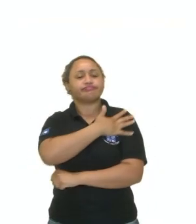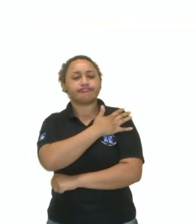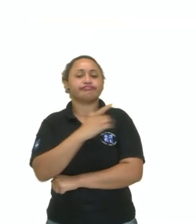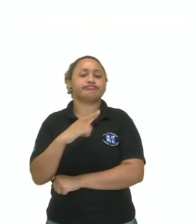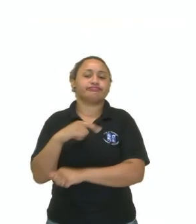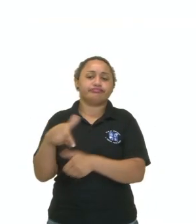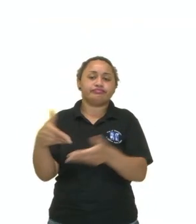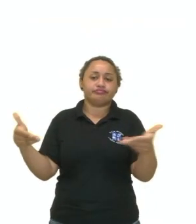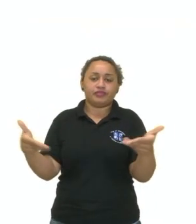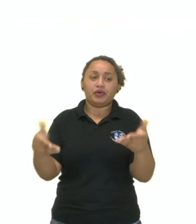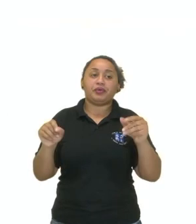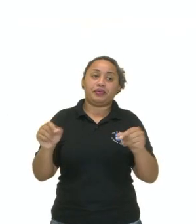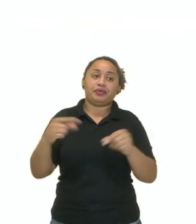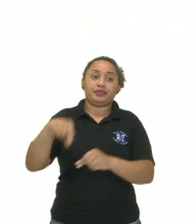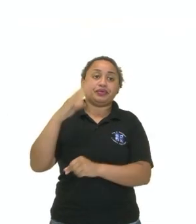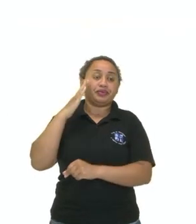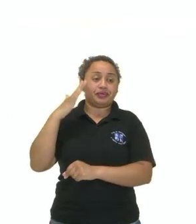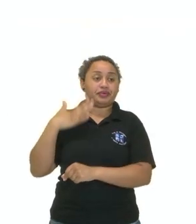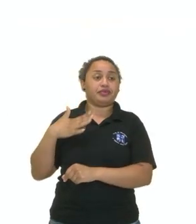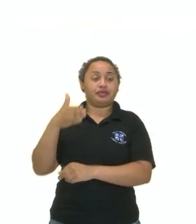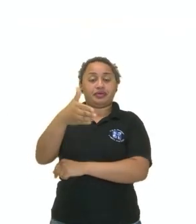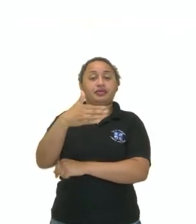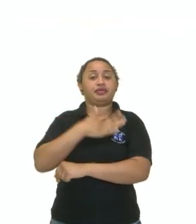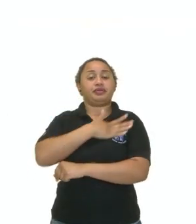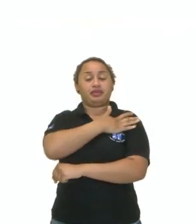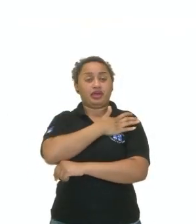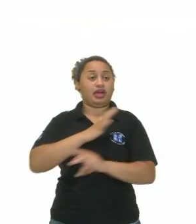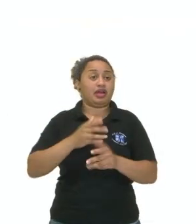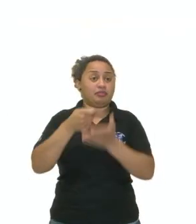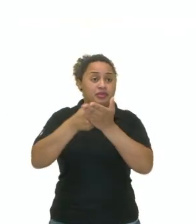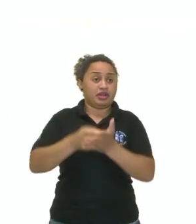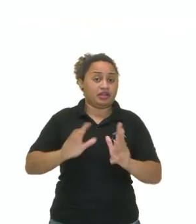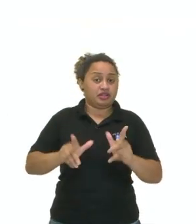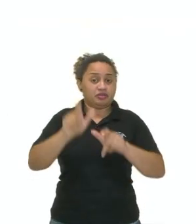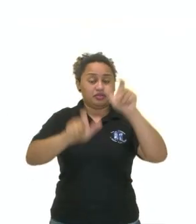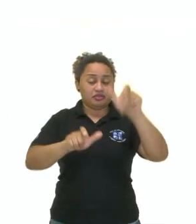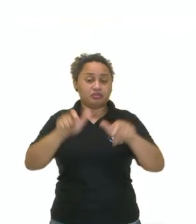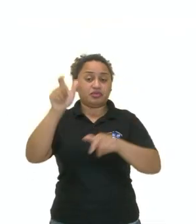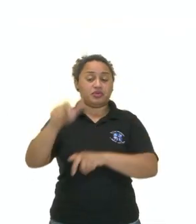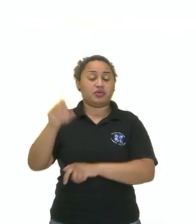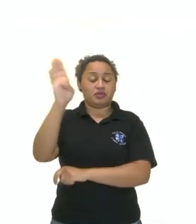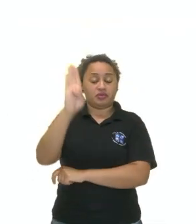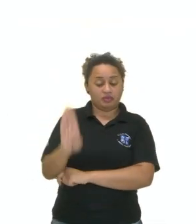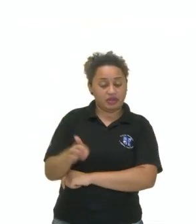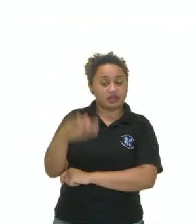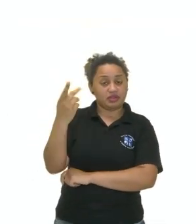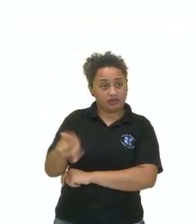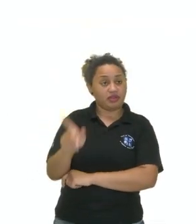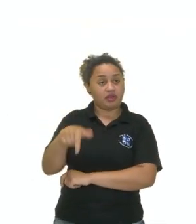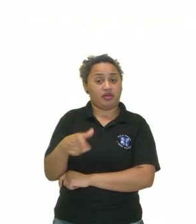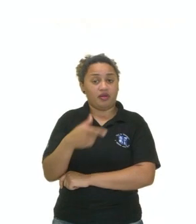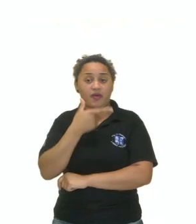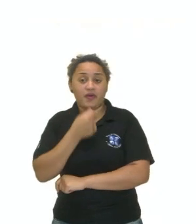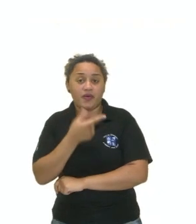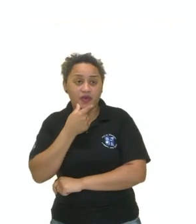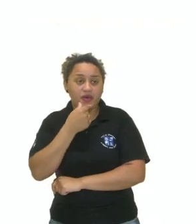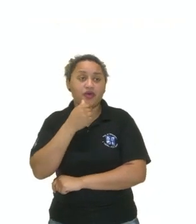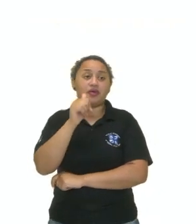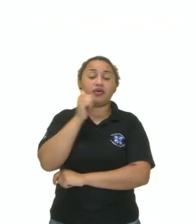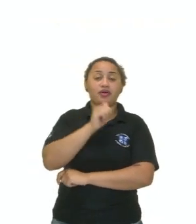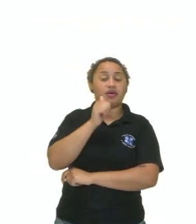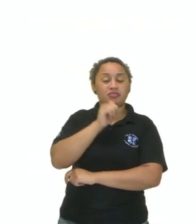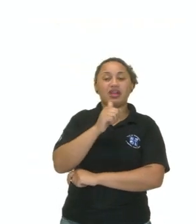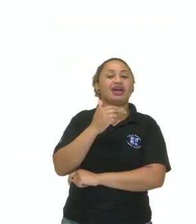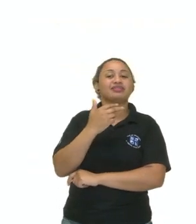atualmente. Você sabia que o alistamento militar é obrigatório para todo cidadão brasileiro do sexo masculino? E que as mulheres estão isentas